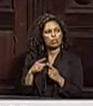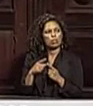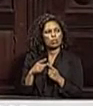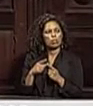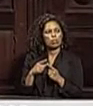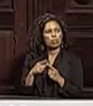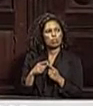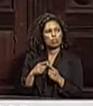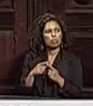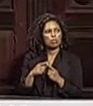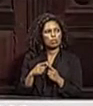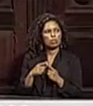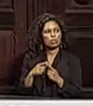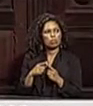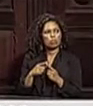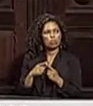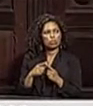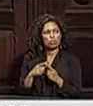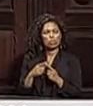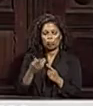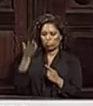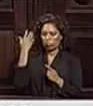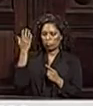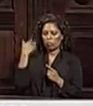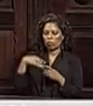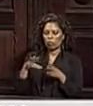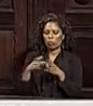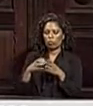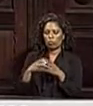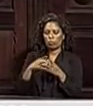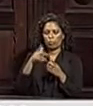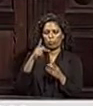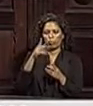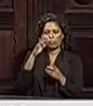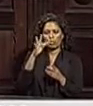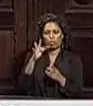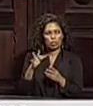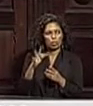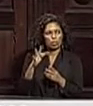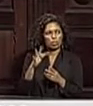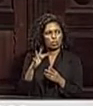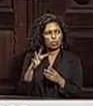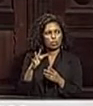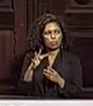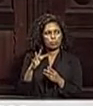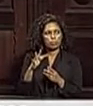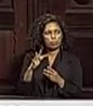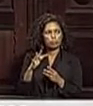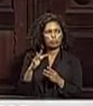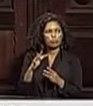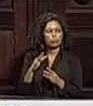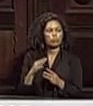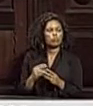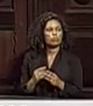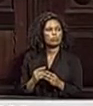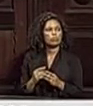quando a bancada do PT eleita em 2014 se reuniu antes de começar a legislatura